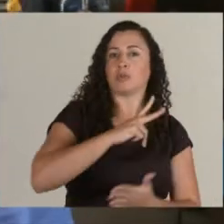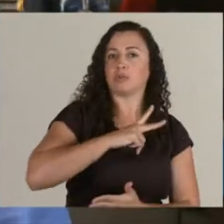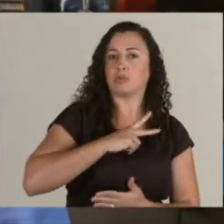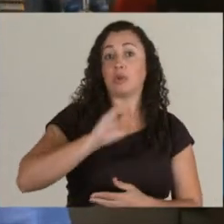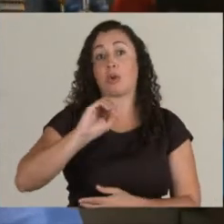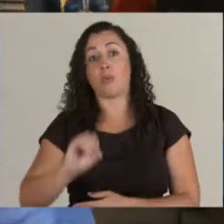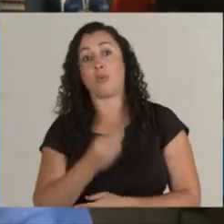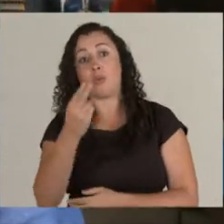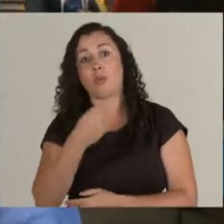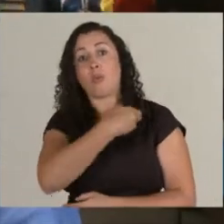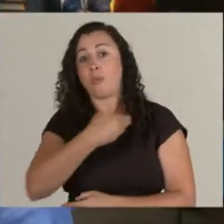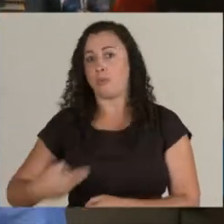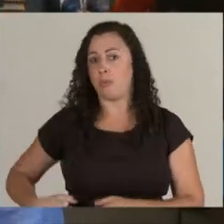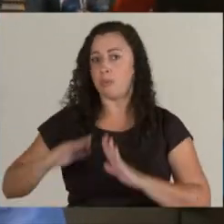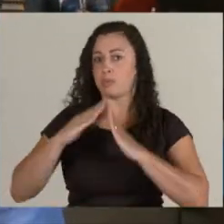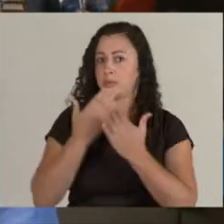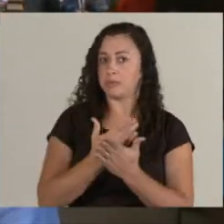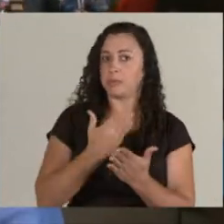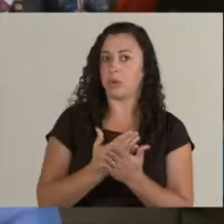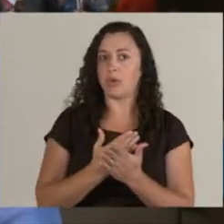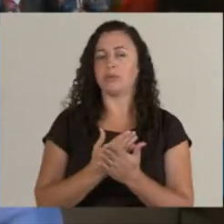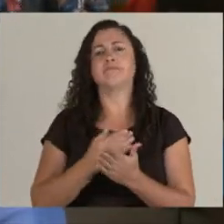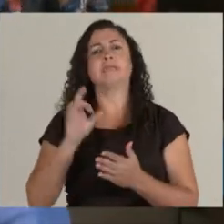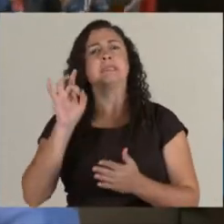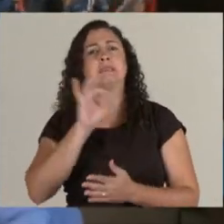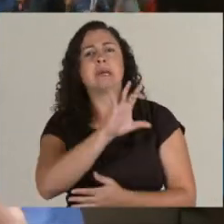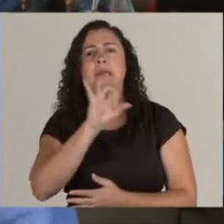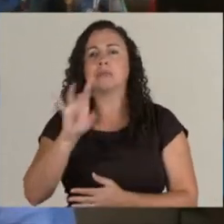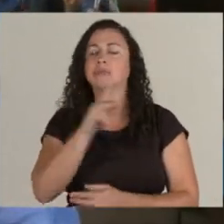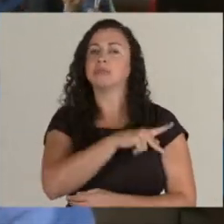rede privada. Eles trazem para a gente...